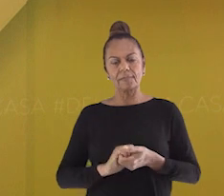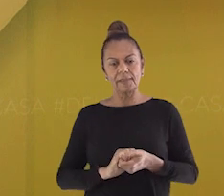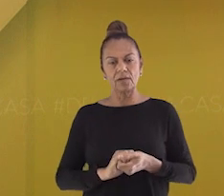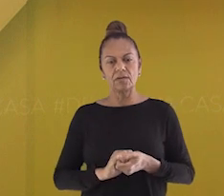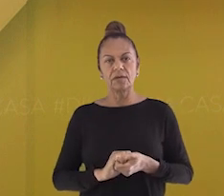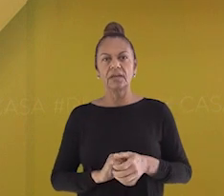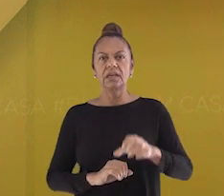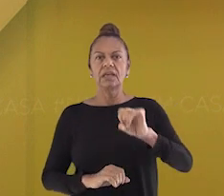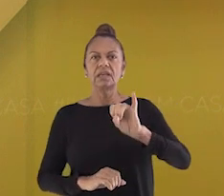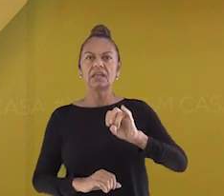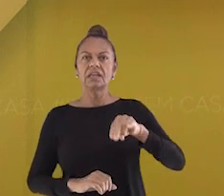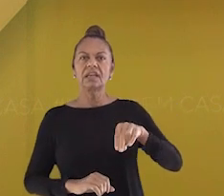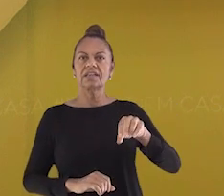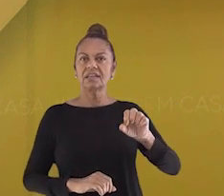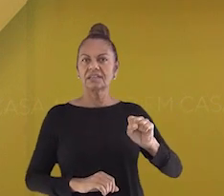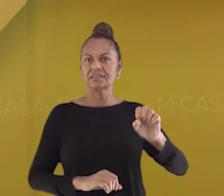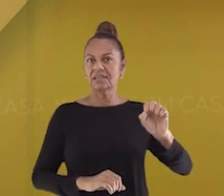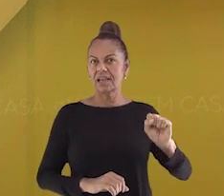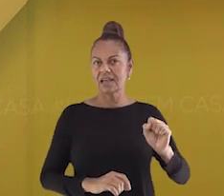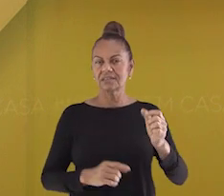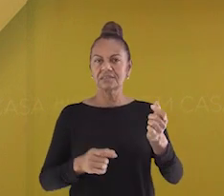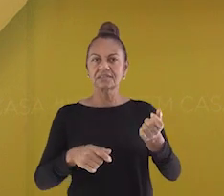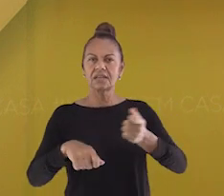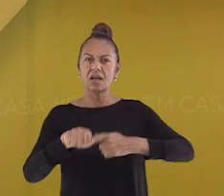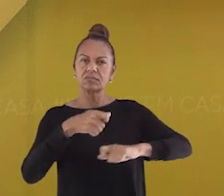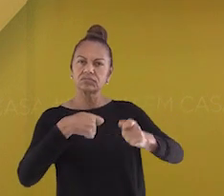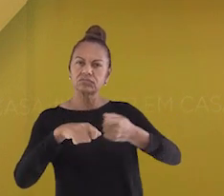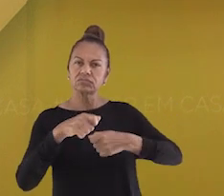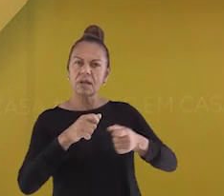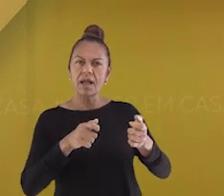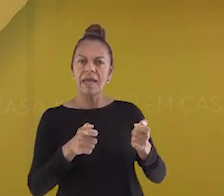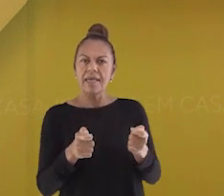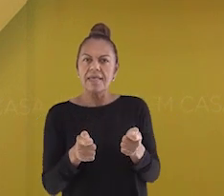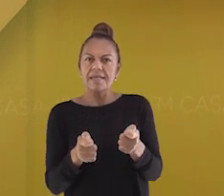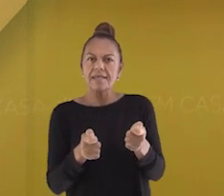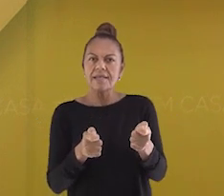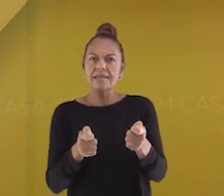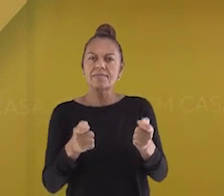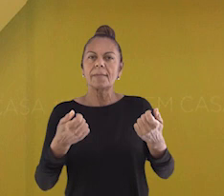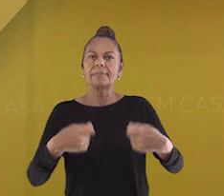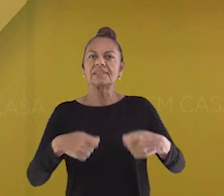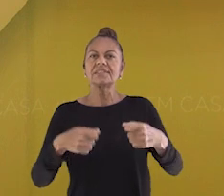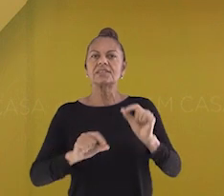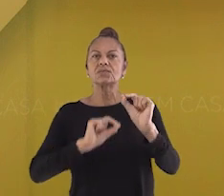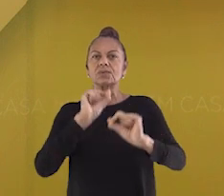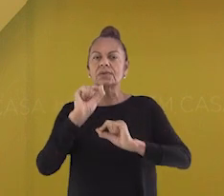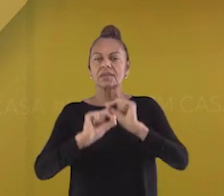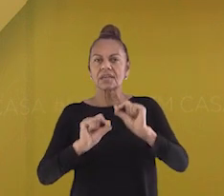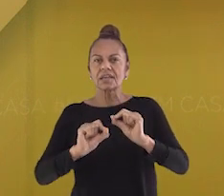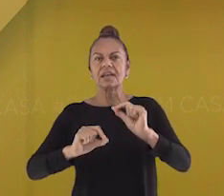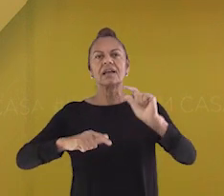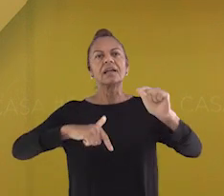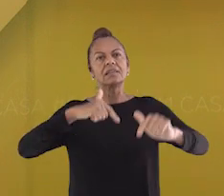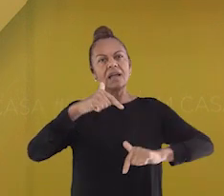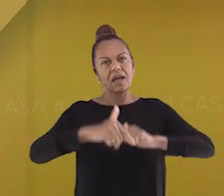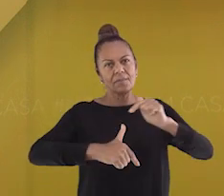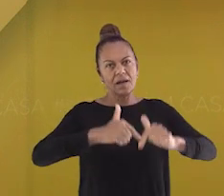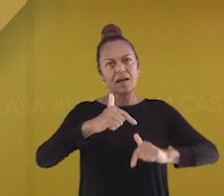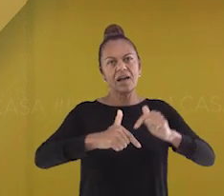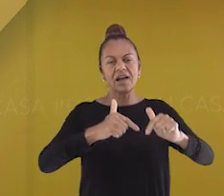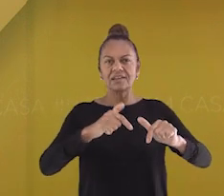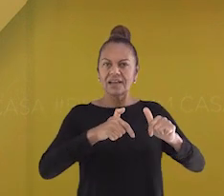saúde. Para que as contas da Previdência estejam em equilíbrio, é necessário que haja um